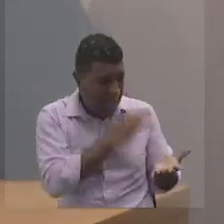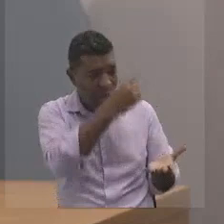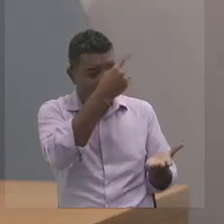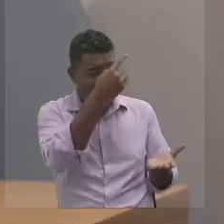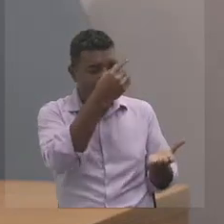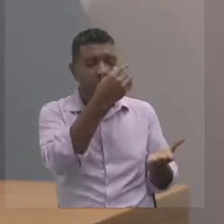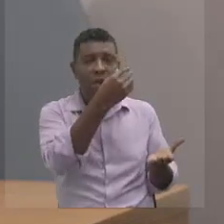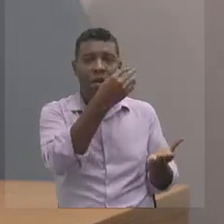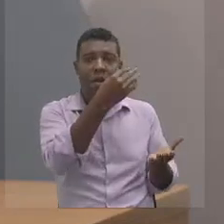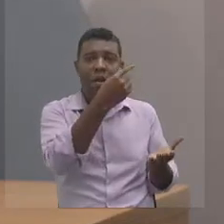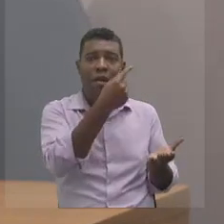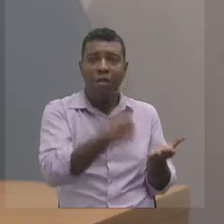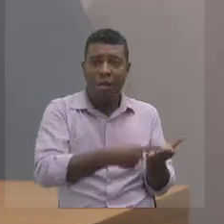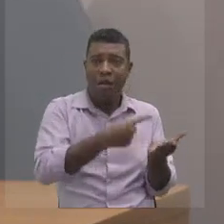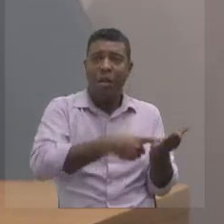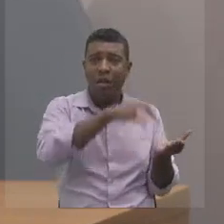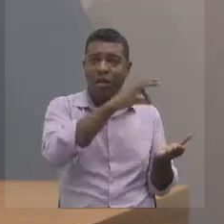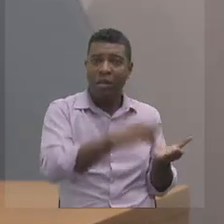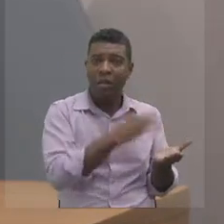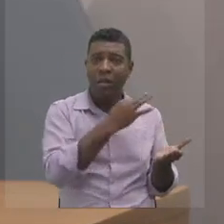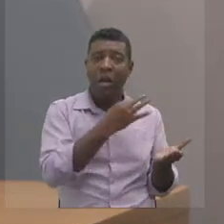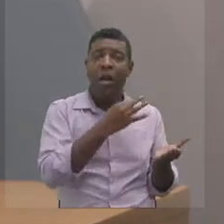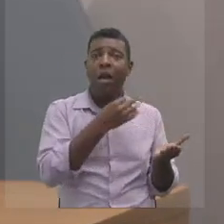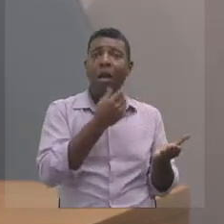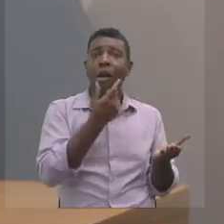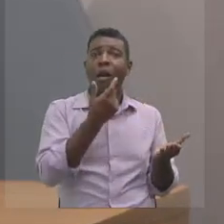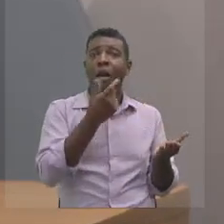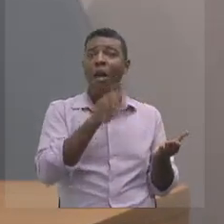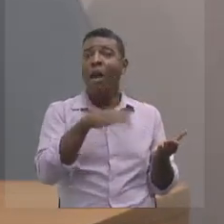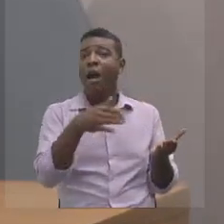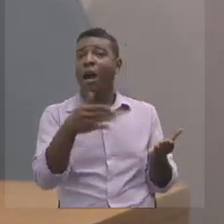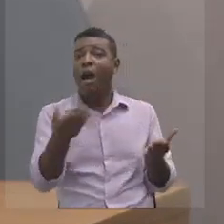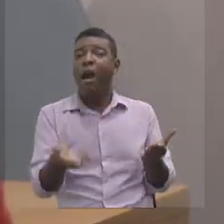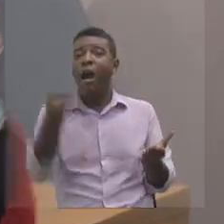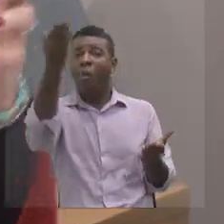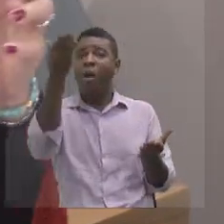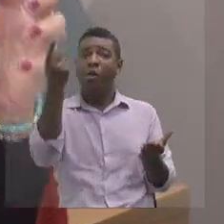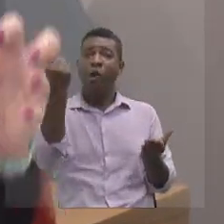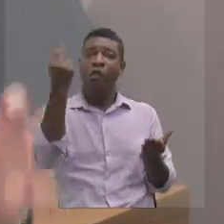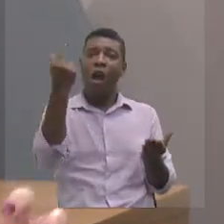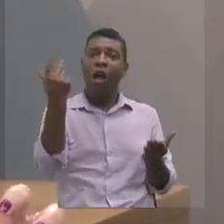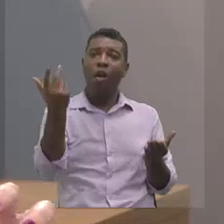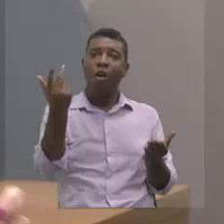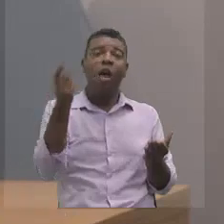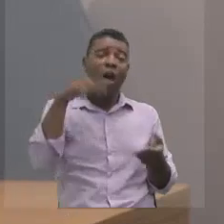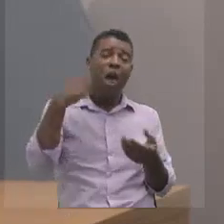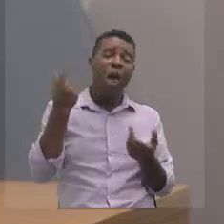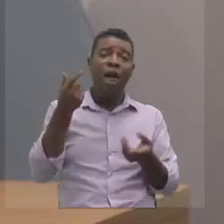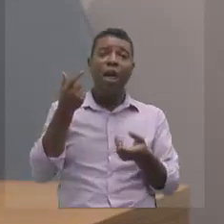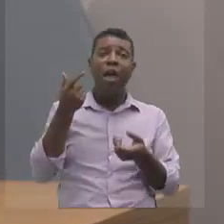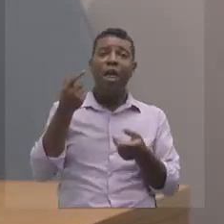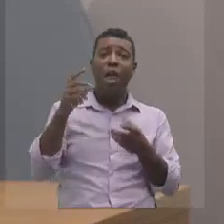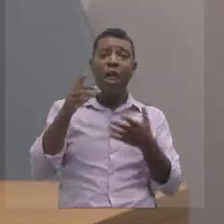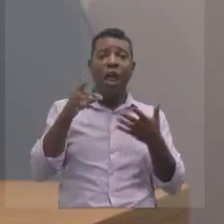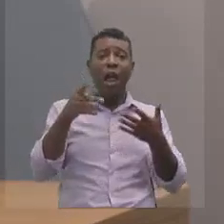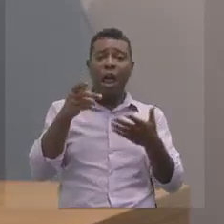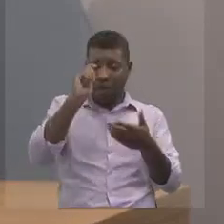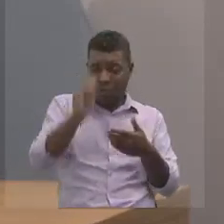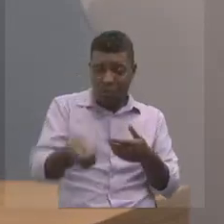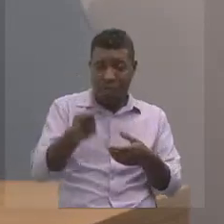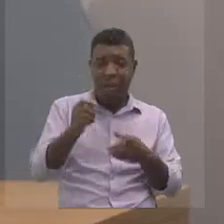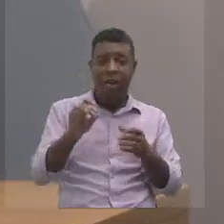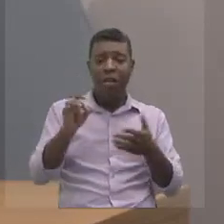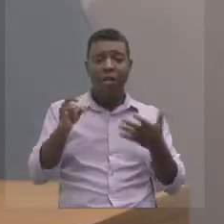né o leilão que aconteceu em dezembro do ano passado então foi muito grave desconecta a função do estado da realidade das pessoas